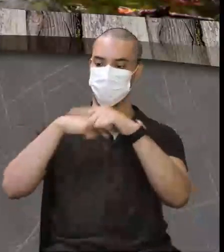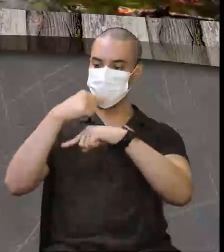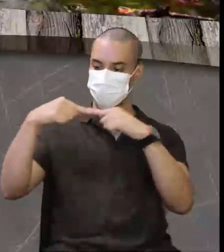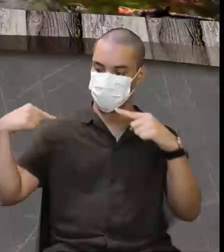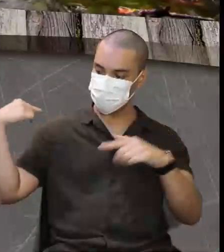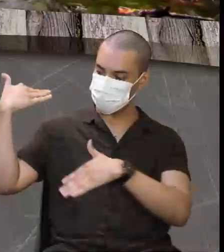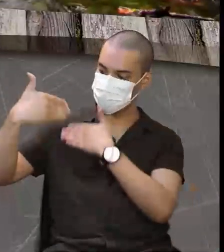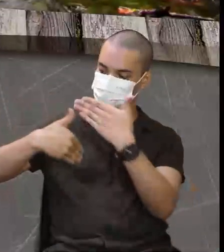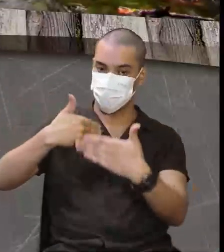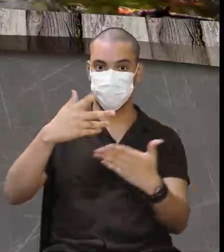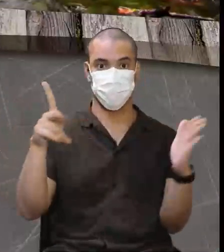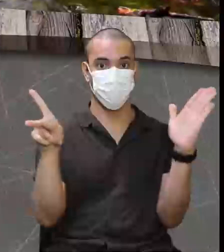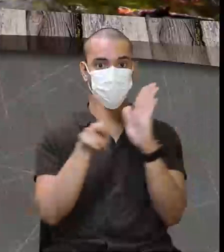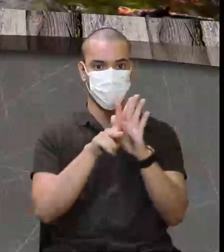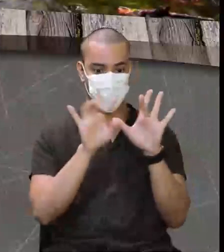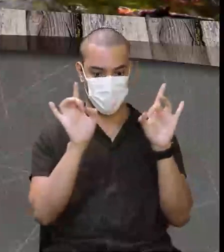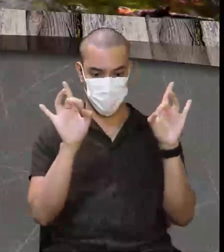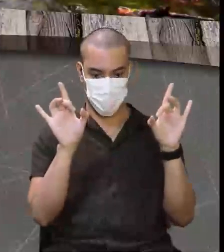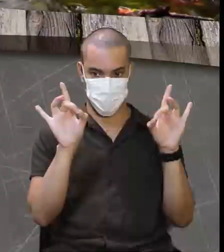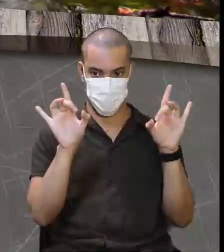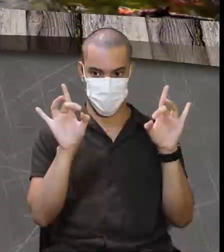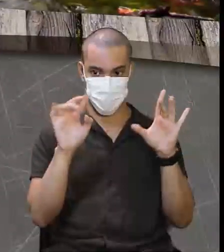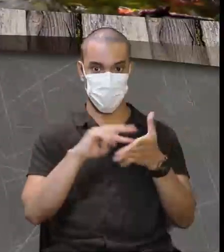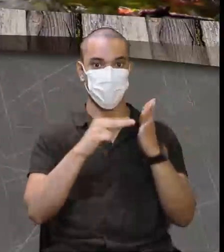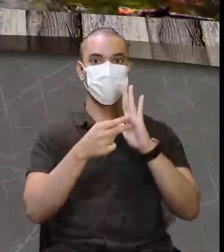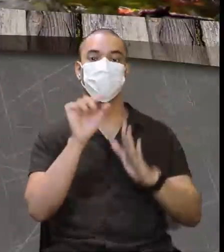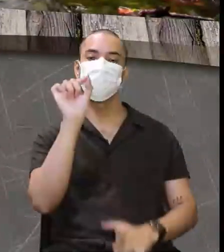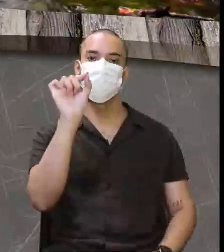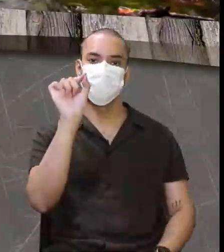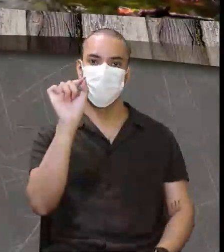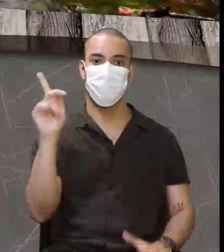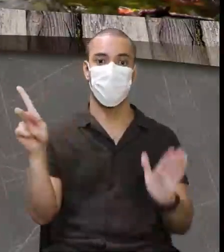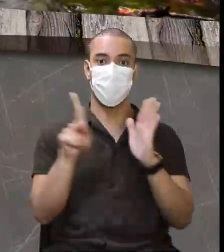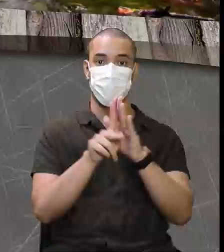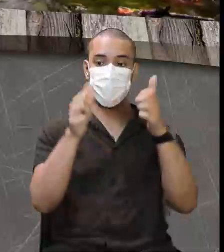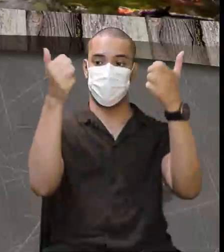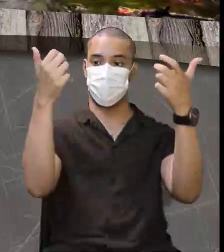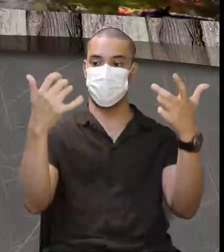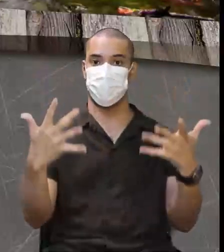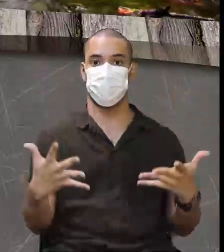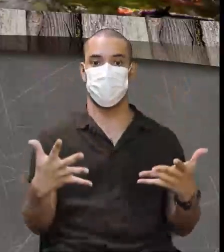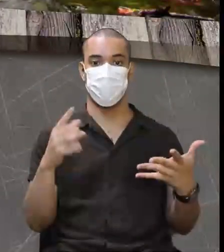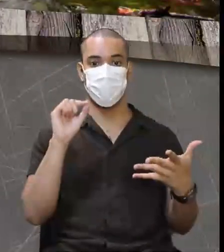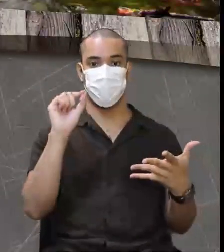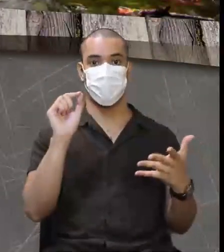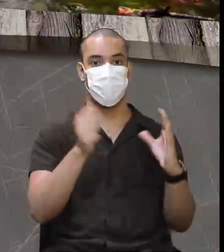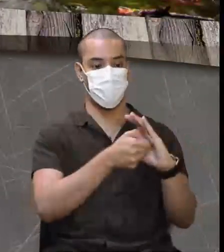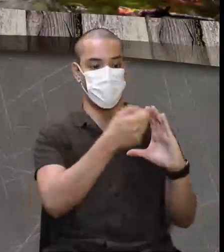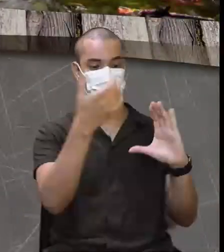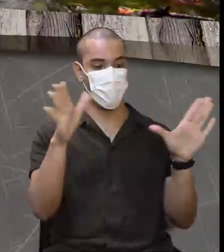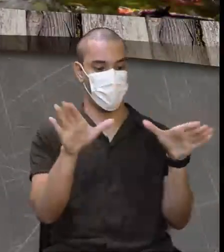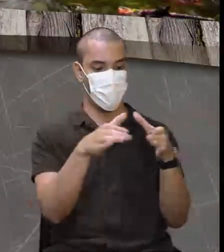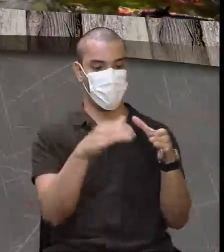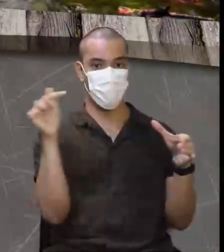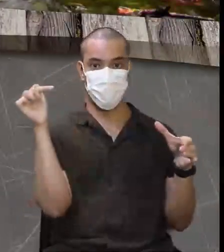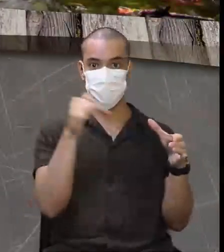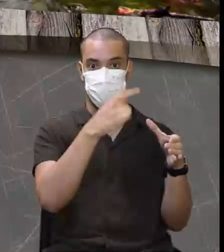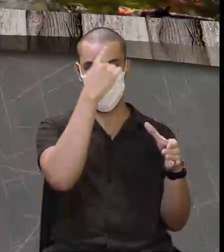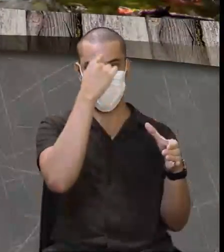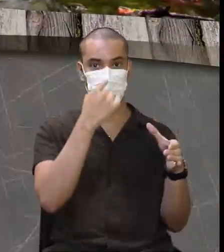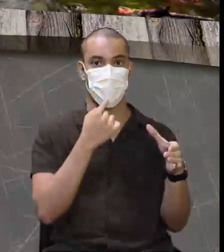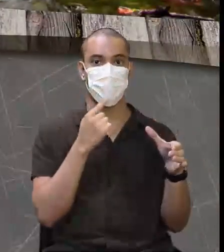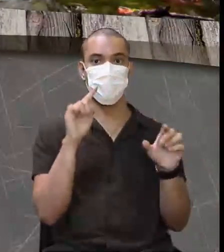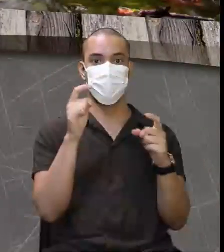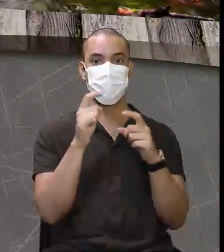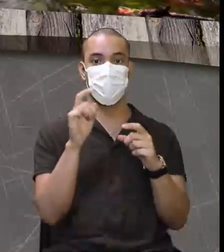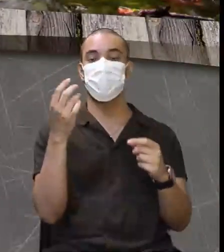hereditariedade específica é justamente aquela que vai definir as características da espécie. Tipo de